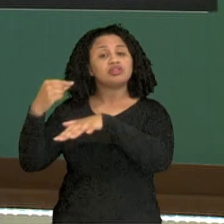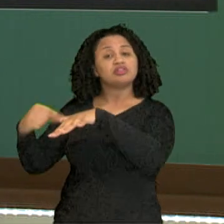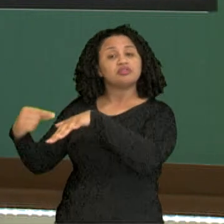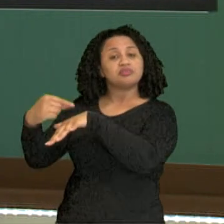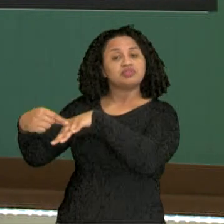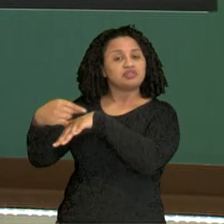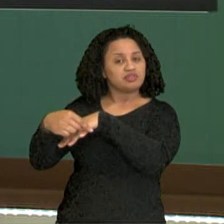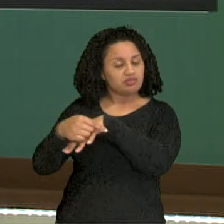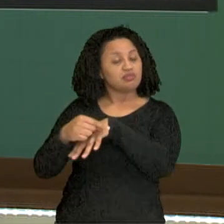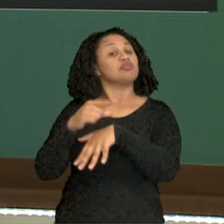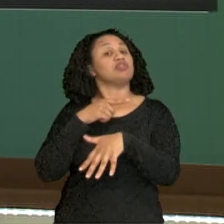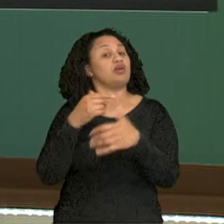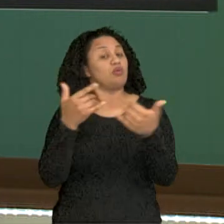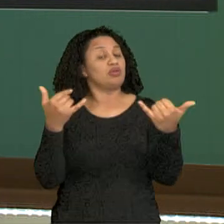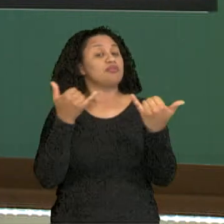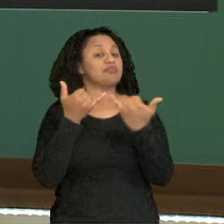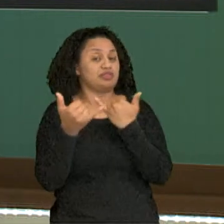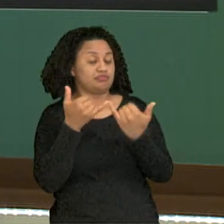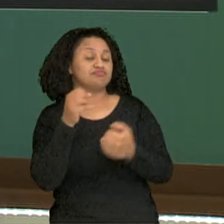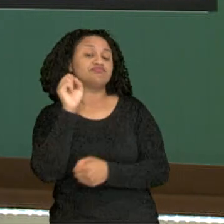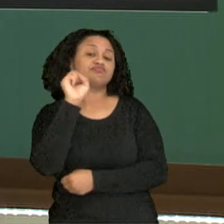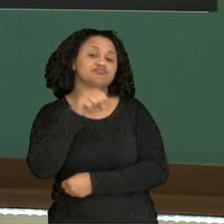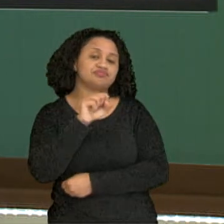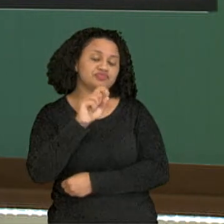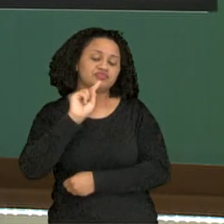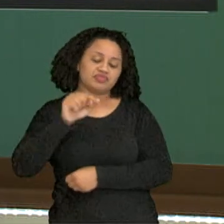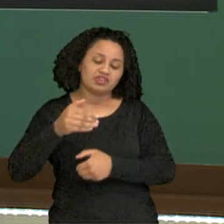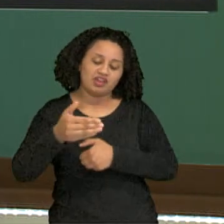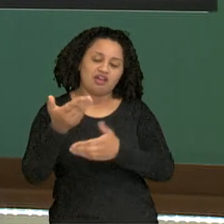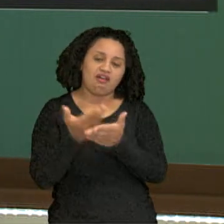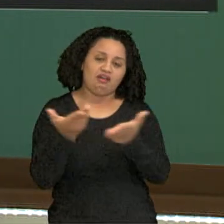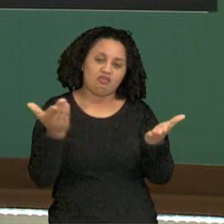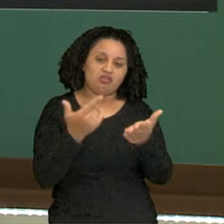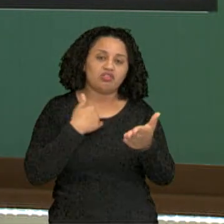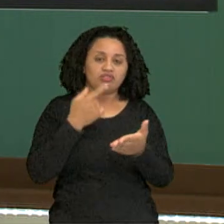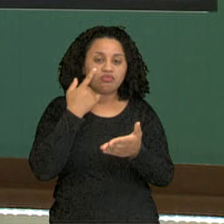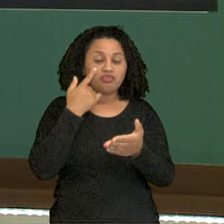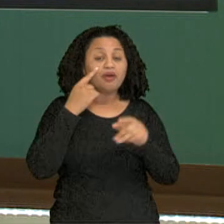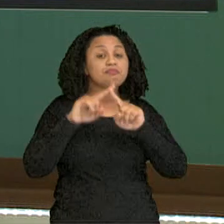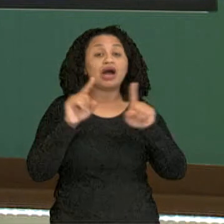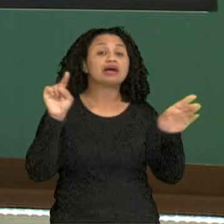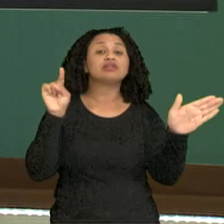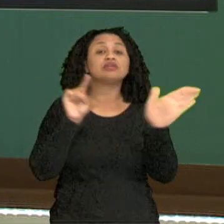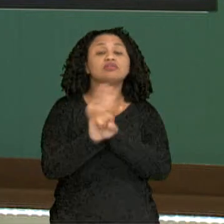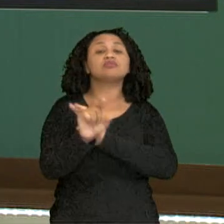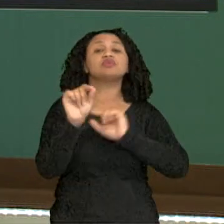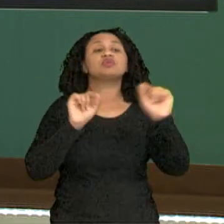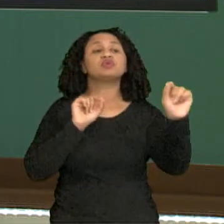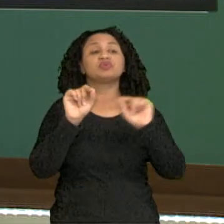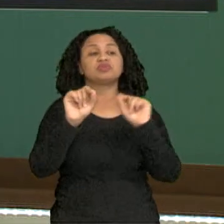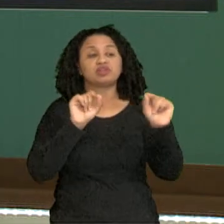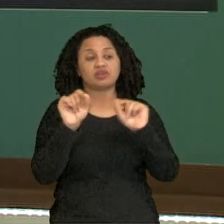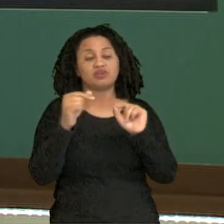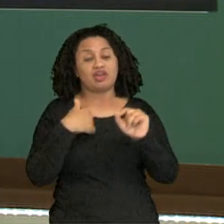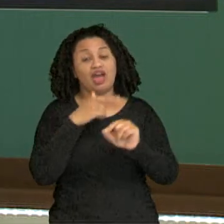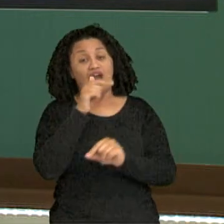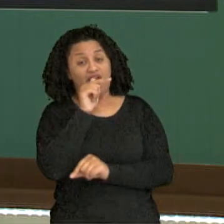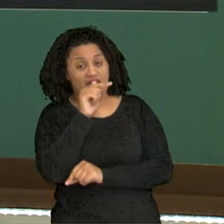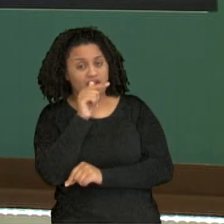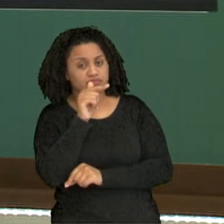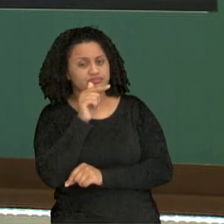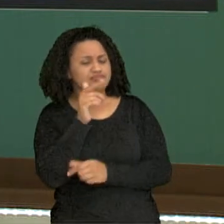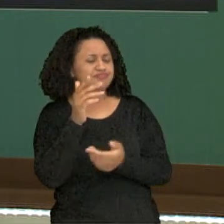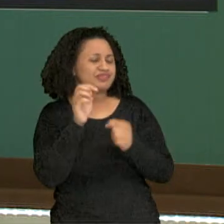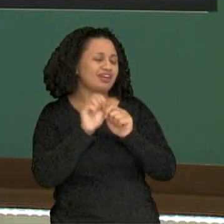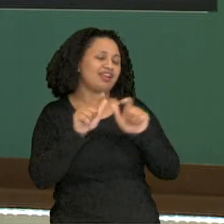têm semelhanças, isso eu não vou negar e a gente vai ver ao longo da aula. Mas a pergunta está relacionada com a água.